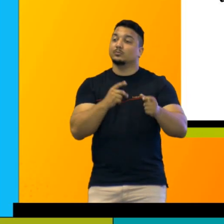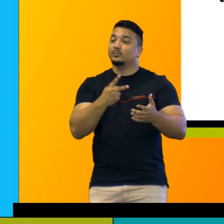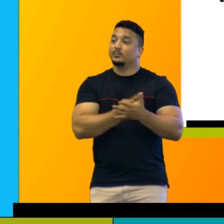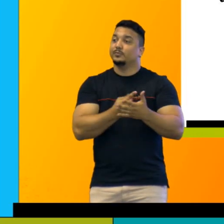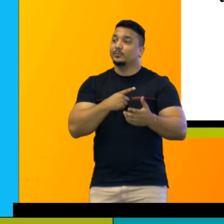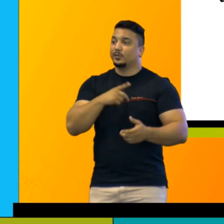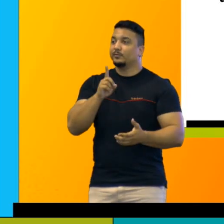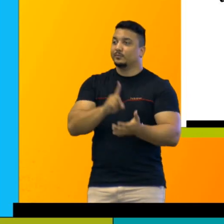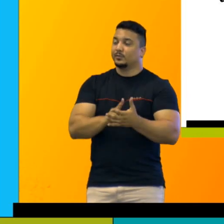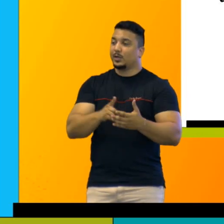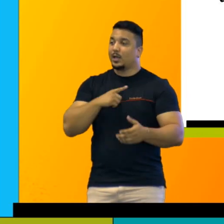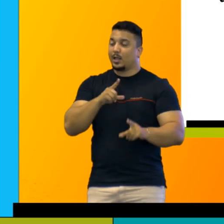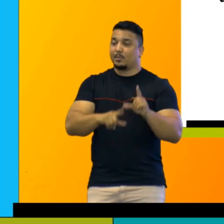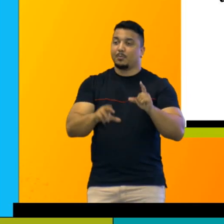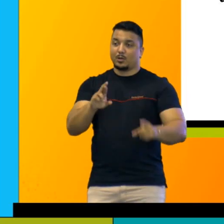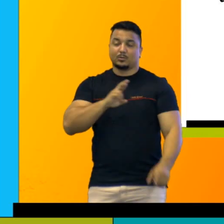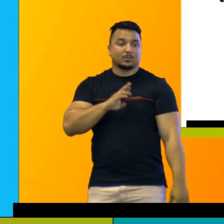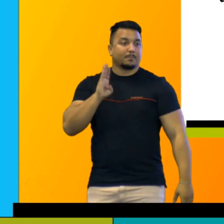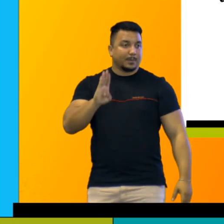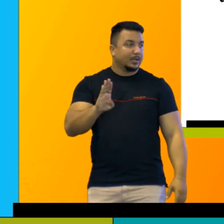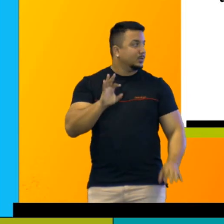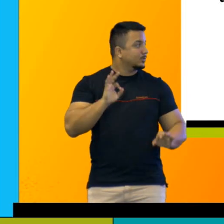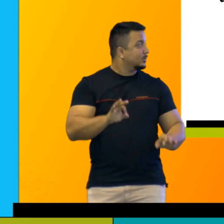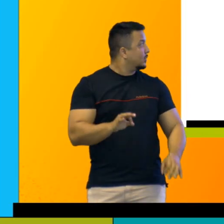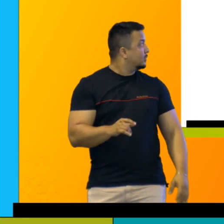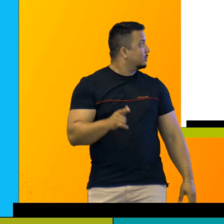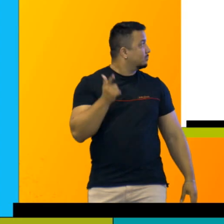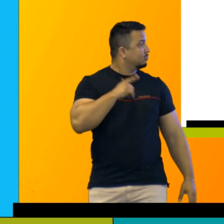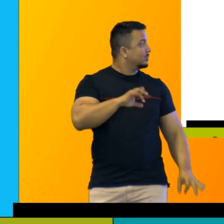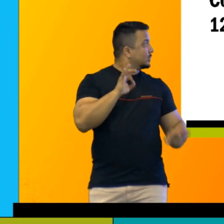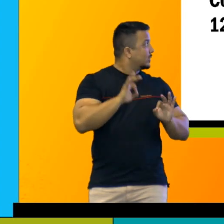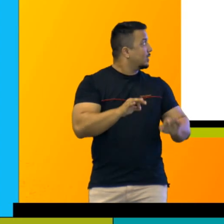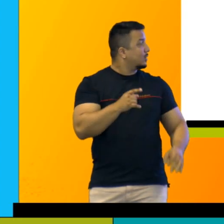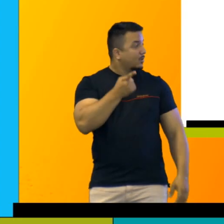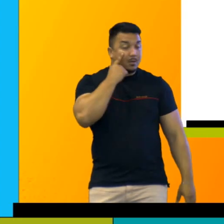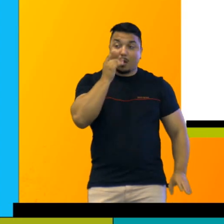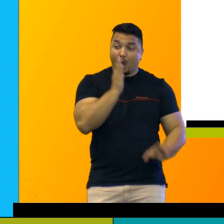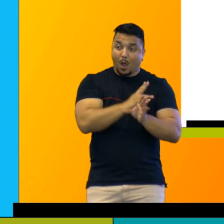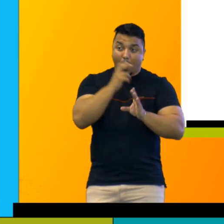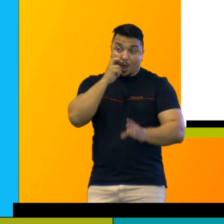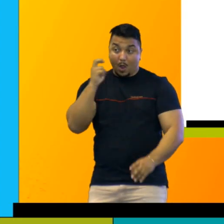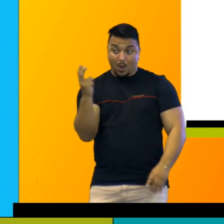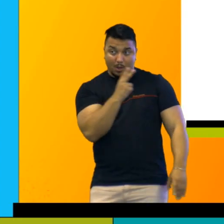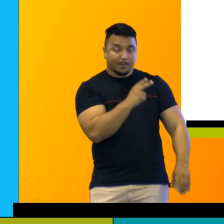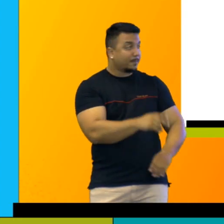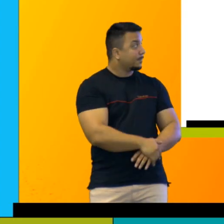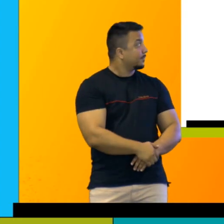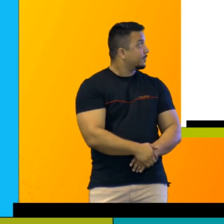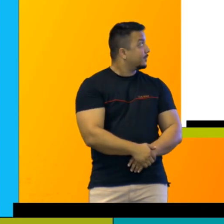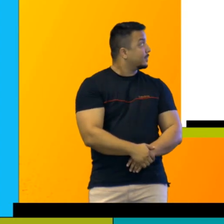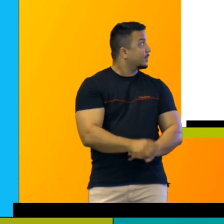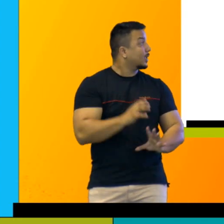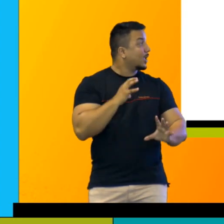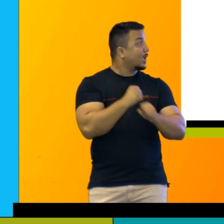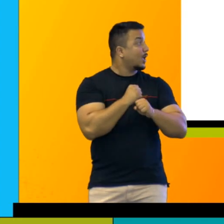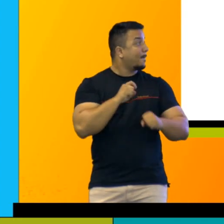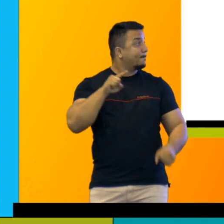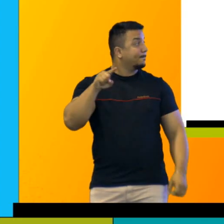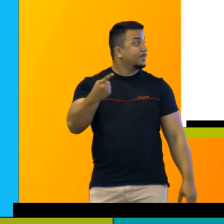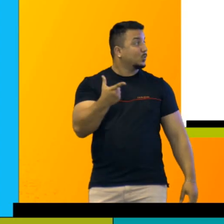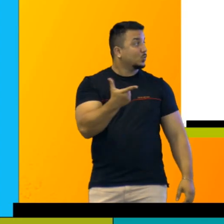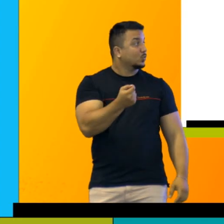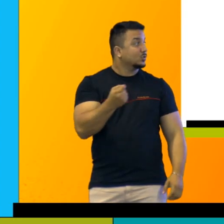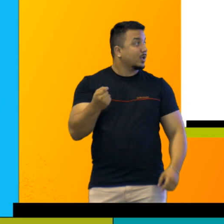então realmente a letra B é a letra correta. Vocês estão de parabéns, ó. Porque olha lá, a despesa total vai ser